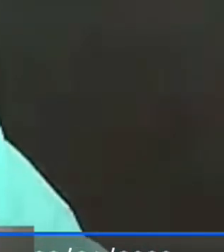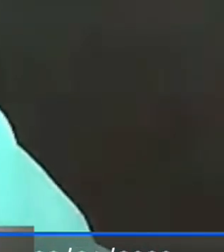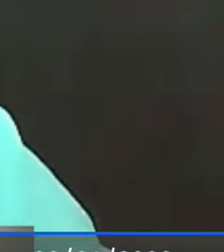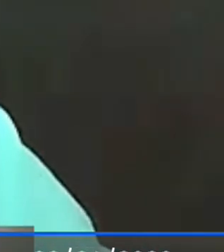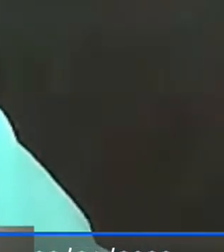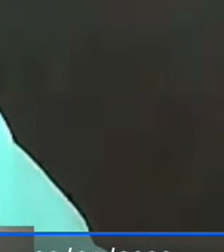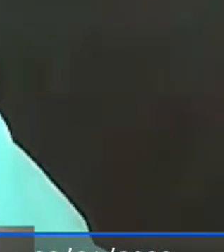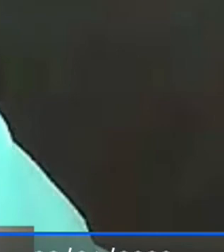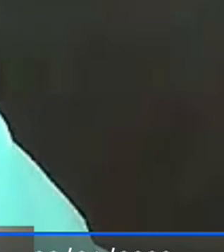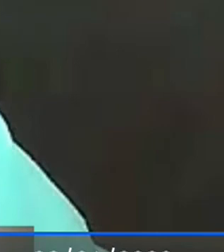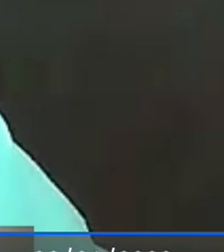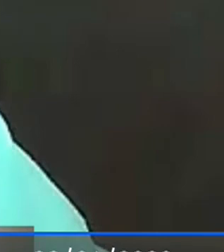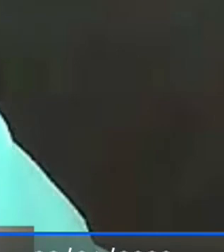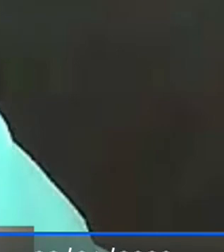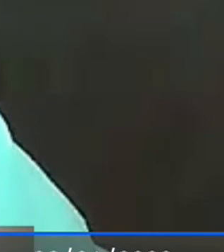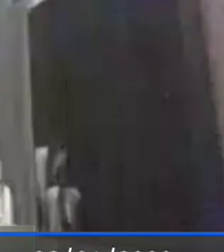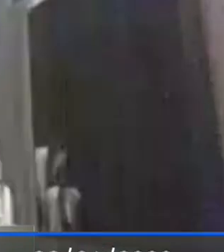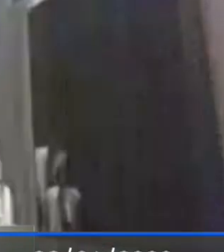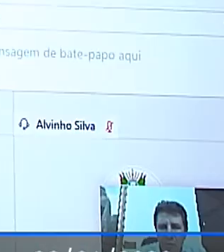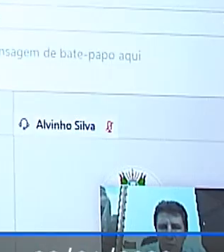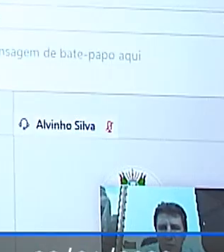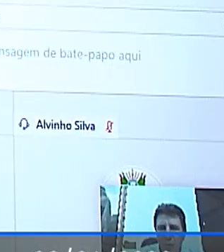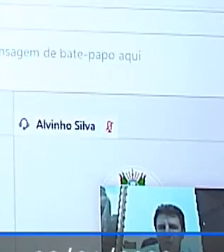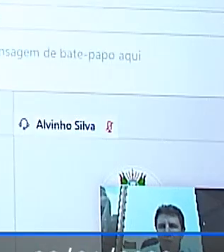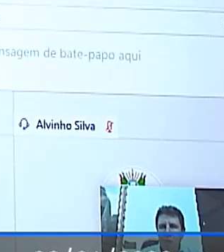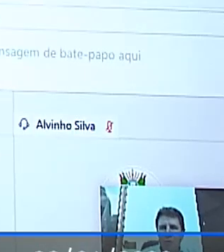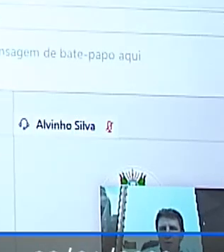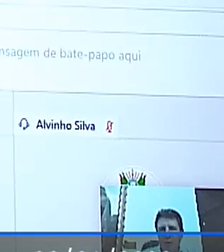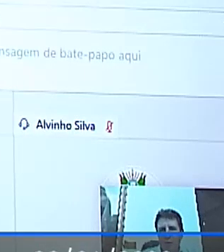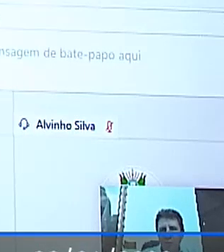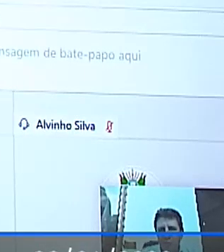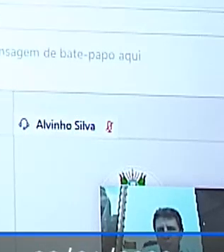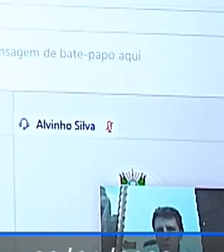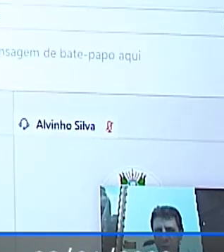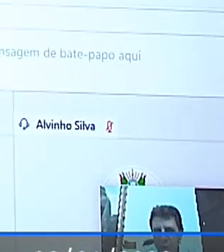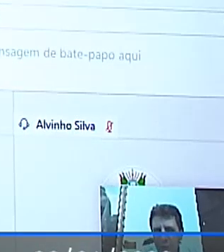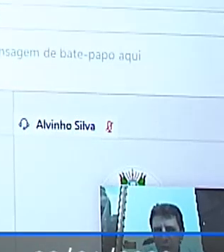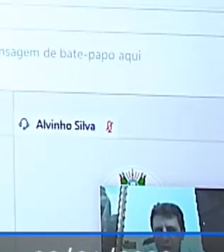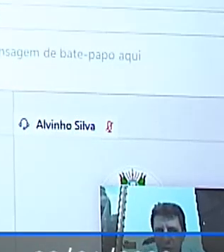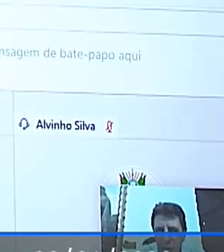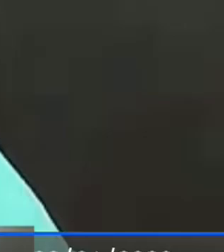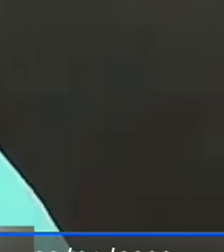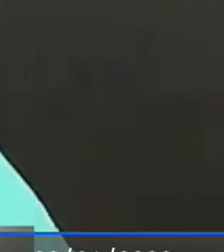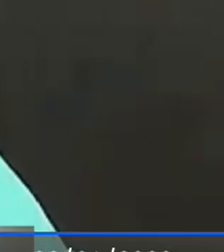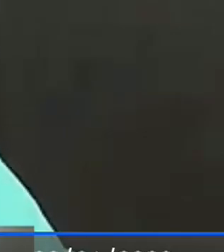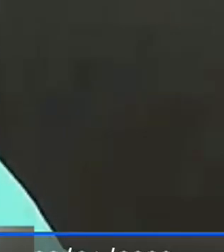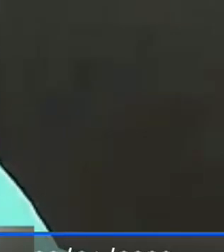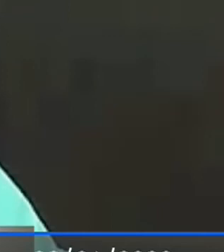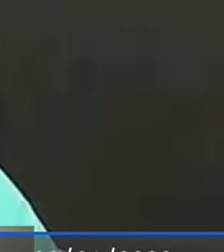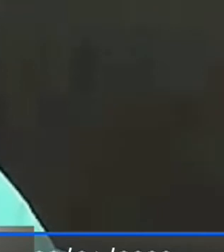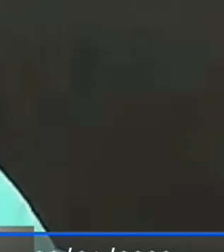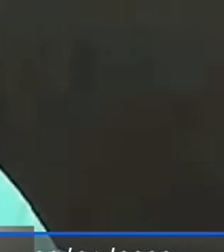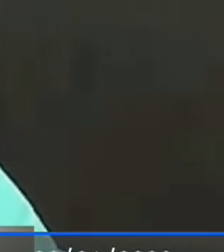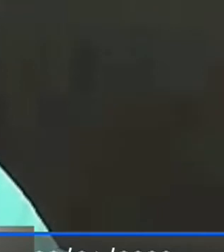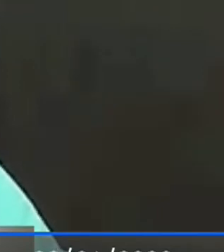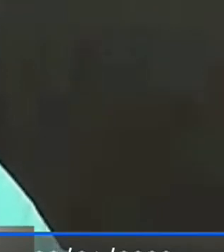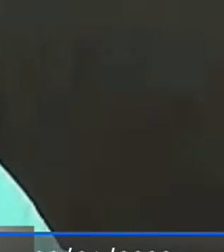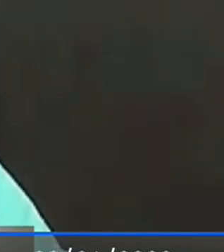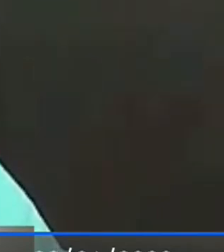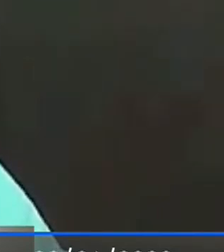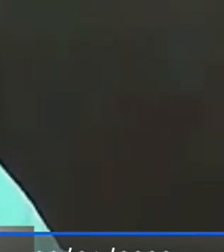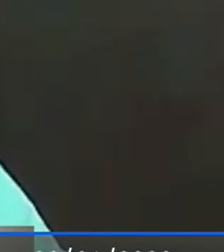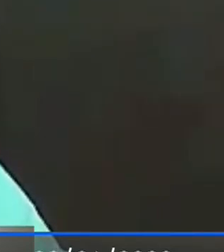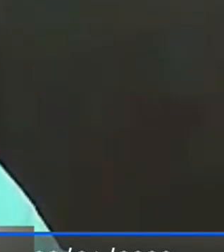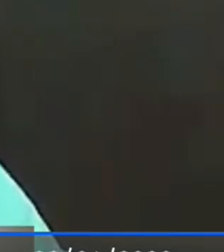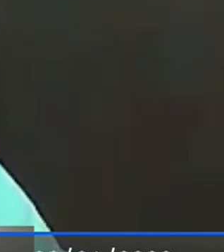encaminhamento das sugestões? O endereço, pode encaminhar lá, doutor Marcelo Valandro,